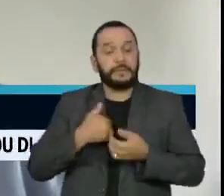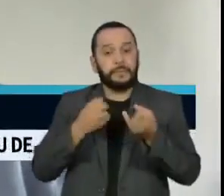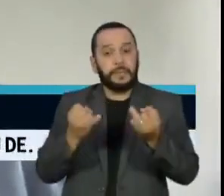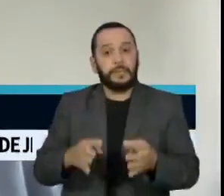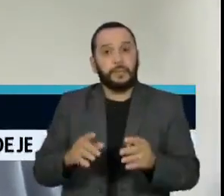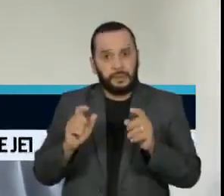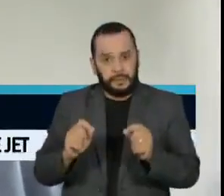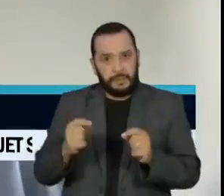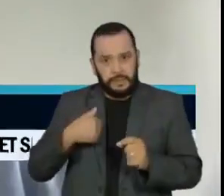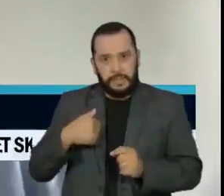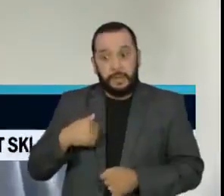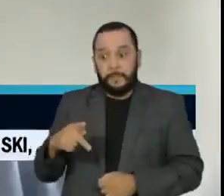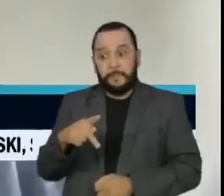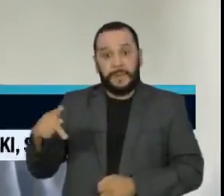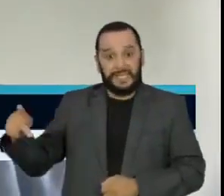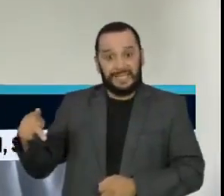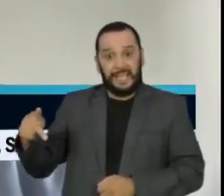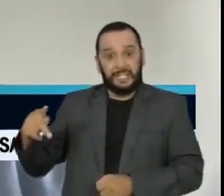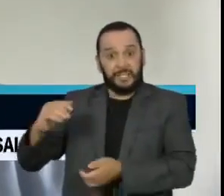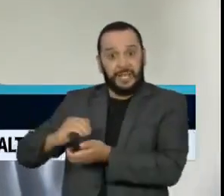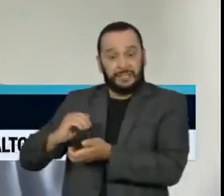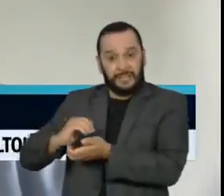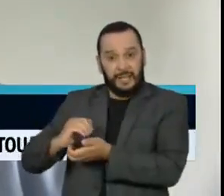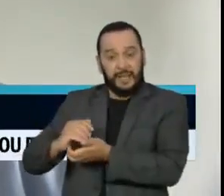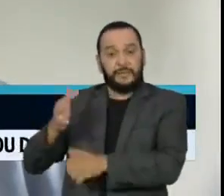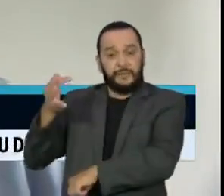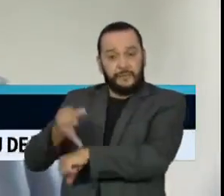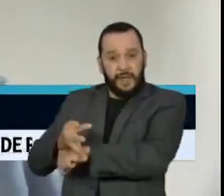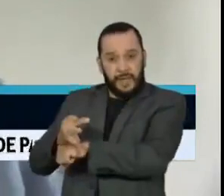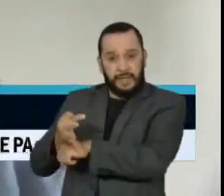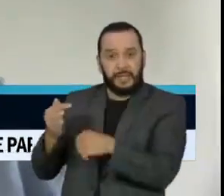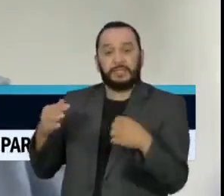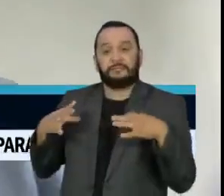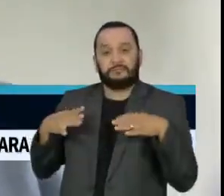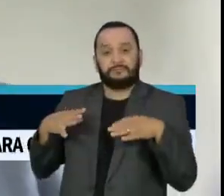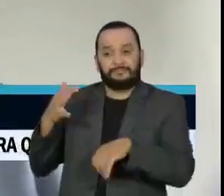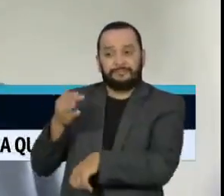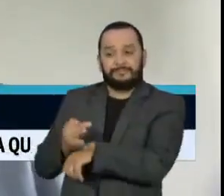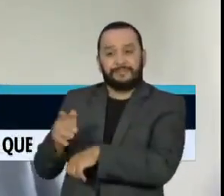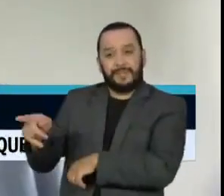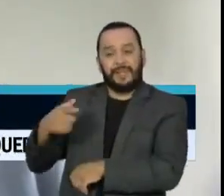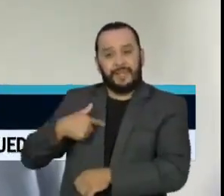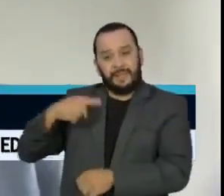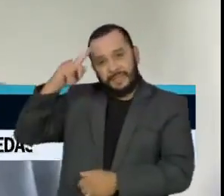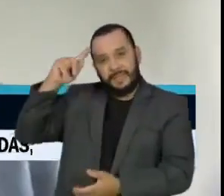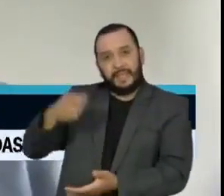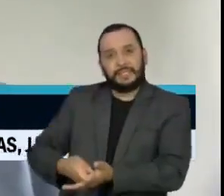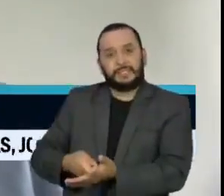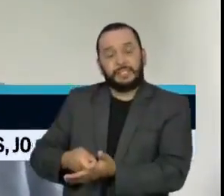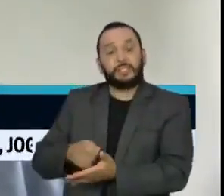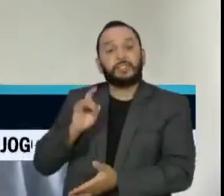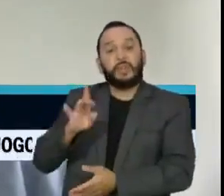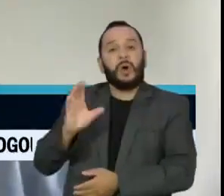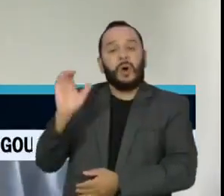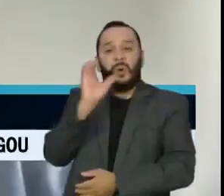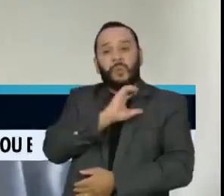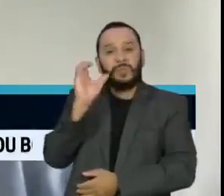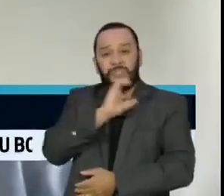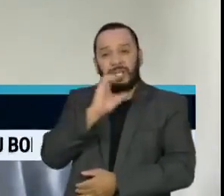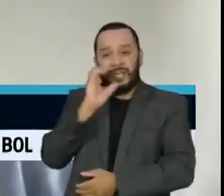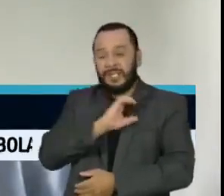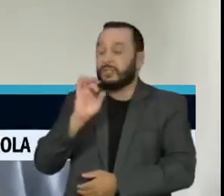no período de recesso ou de férias judiciais, decidir aquelas questões urgentes que